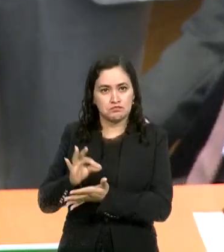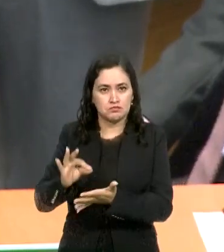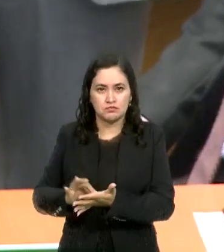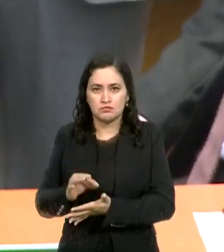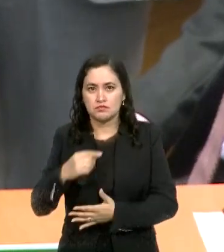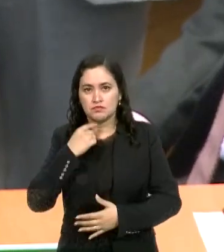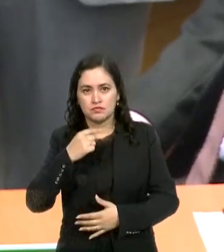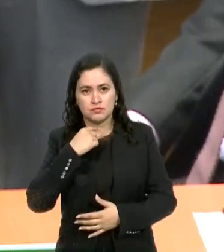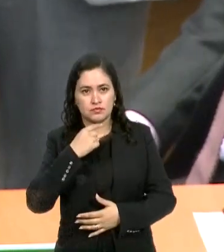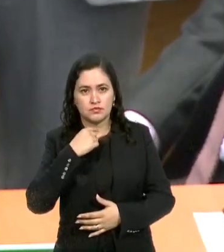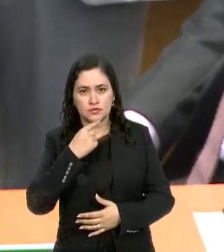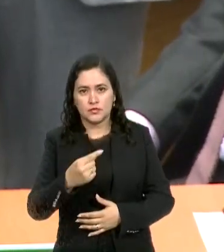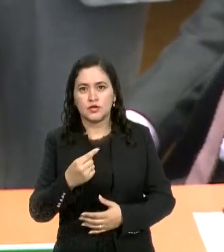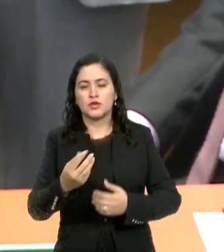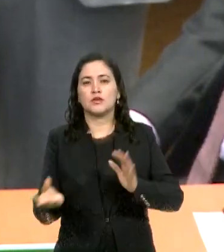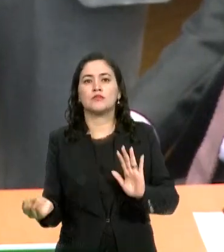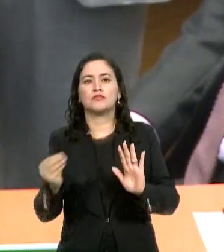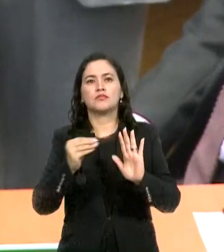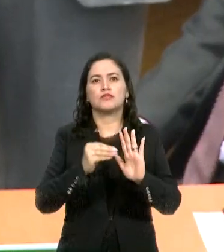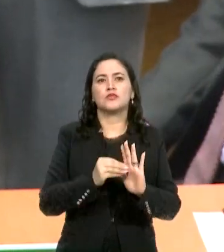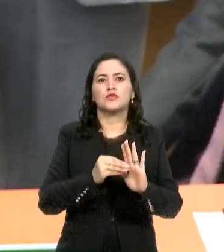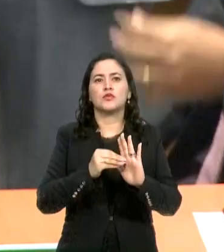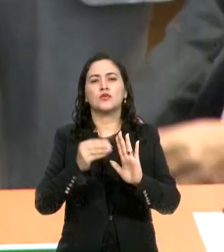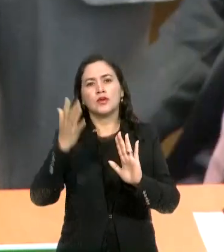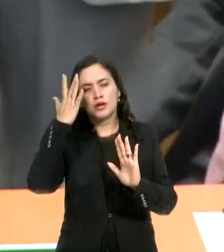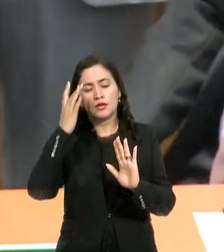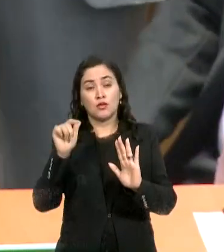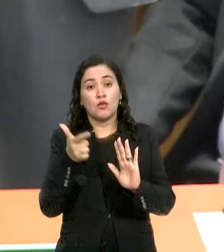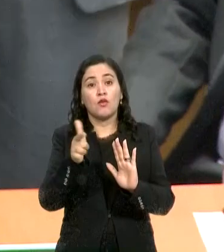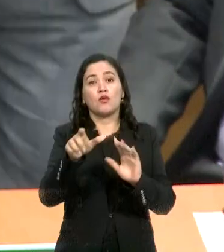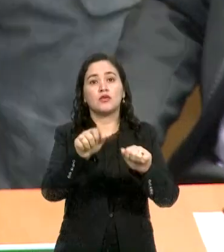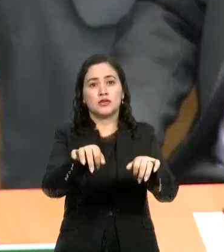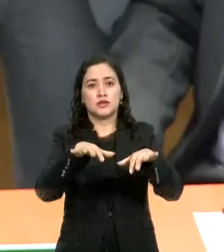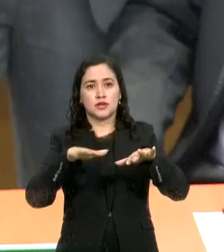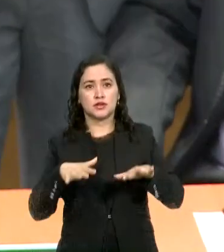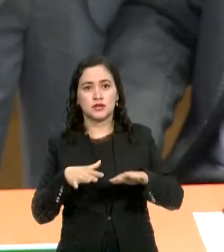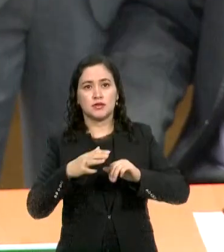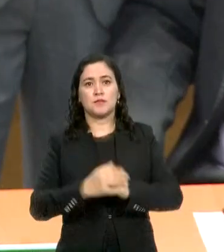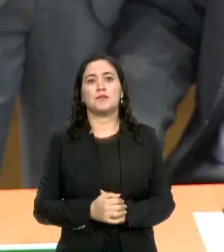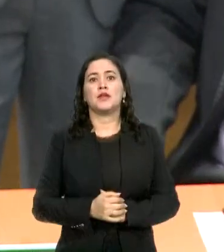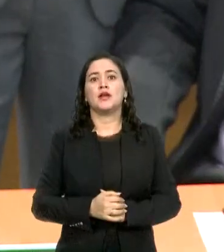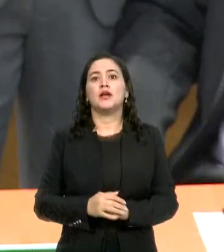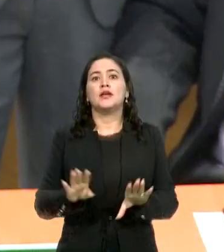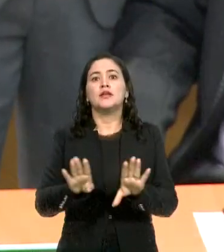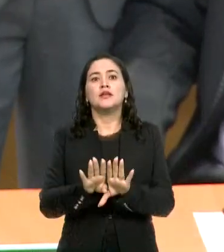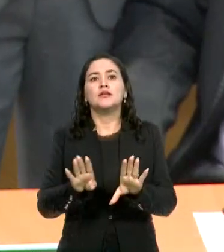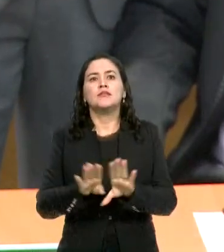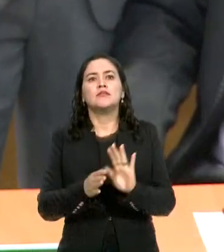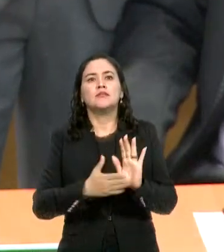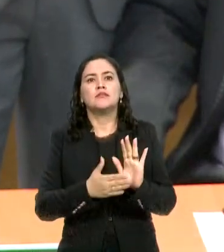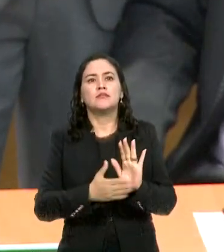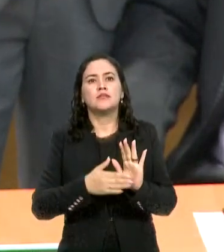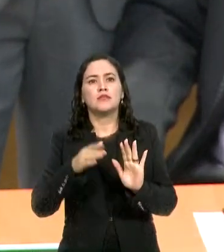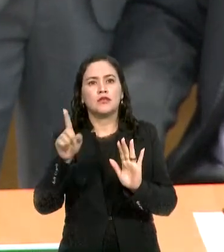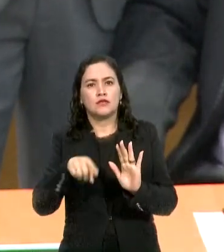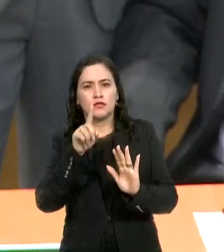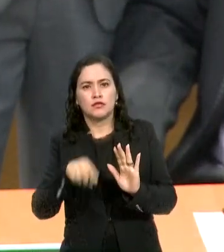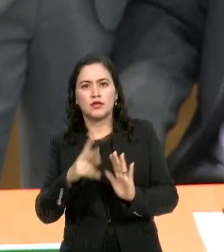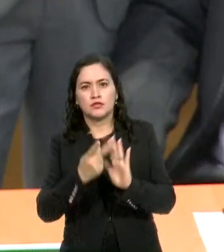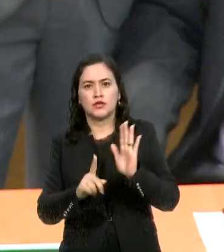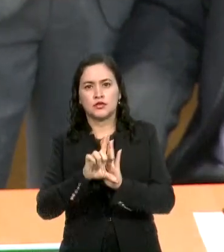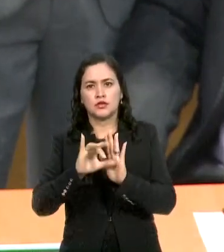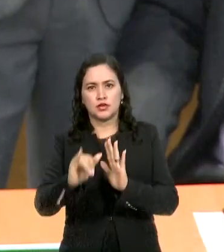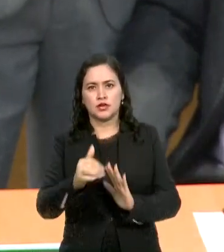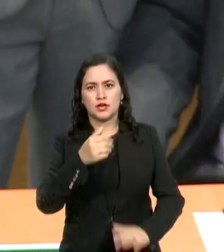a sessão foi encerrada e levará presente ato. Quem lhe aprovar será devidamente assinada. Plenário, deputado